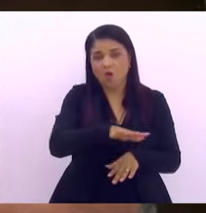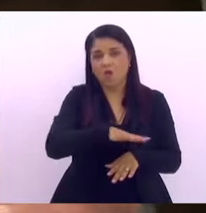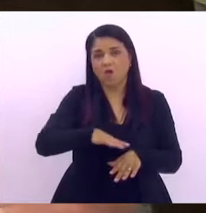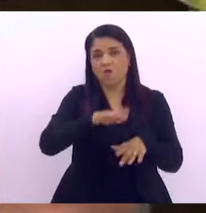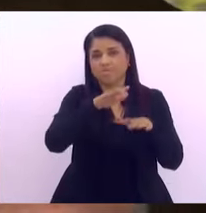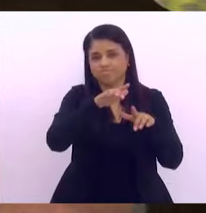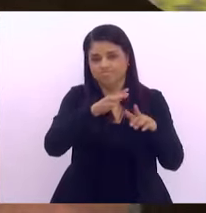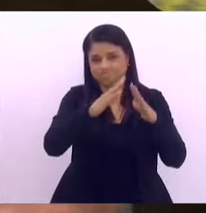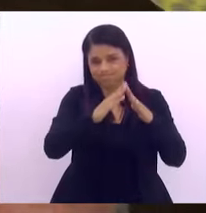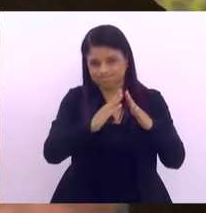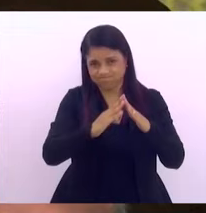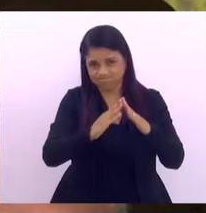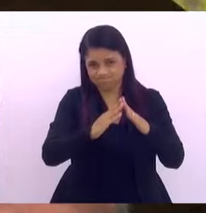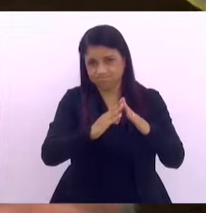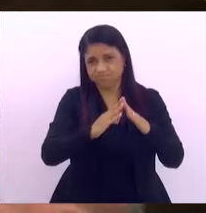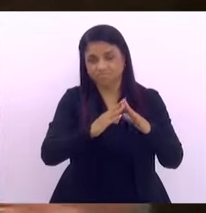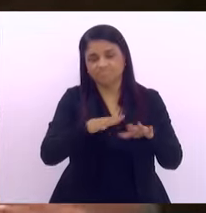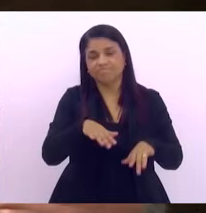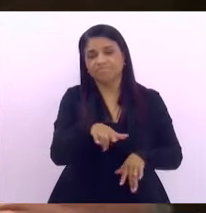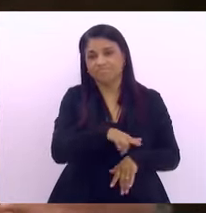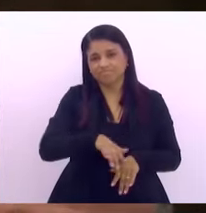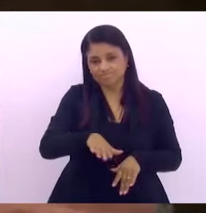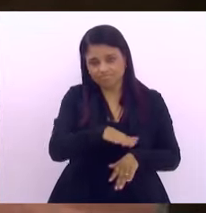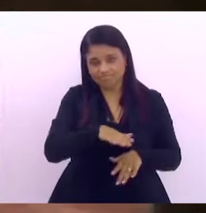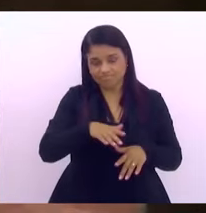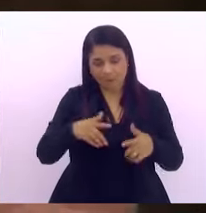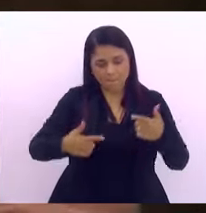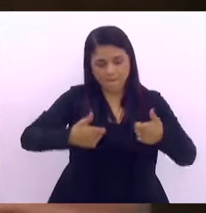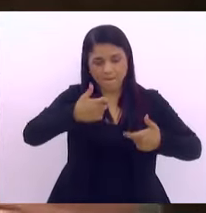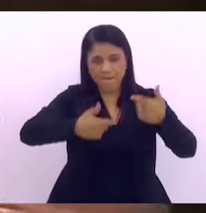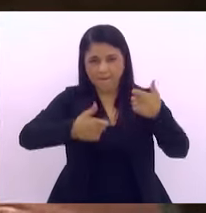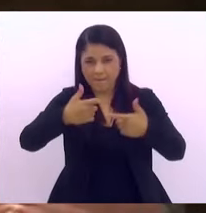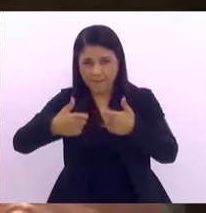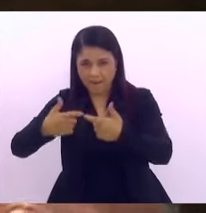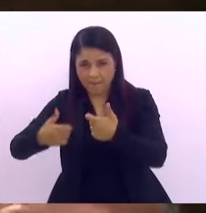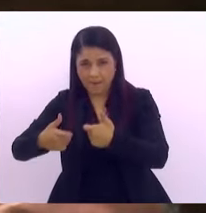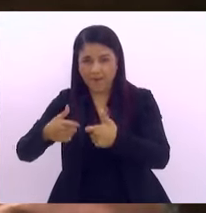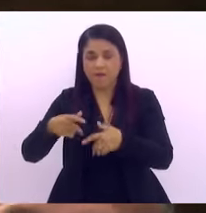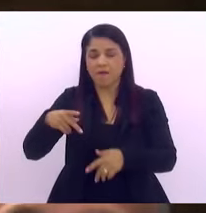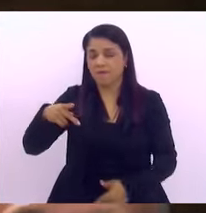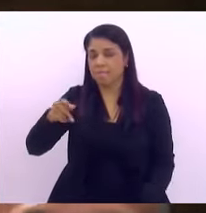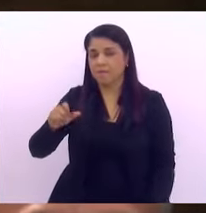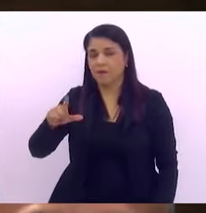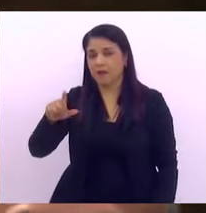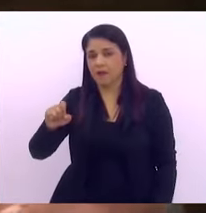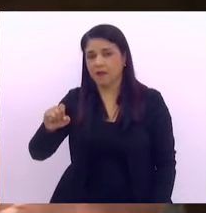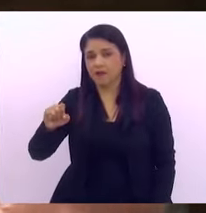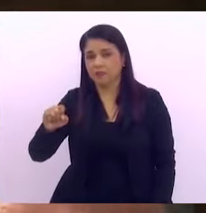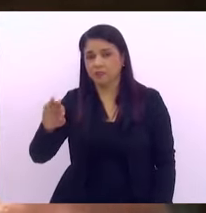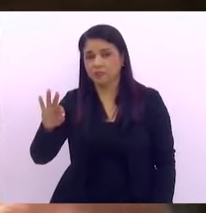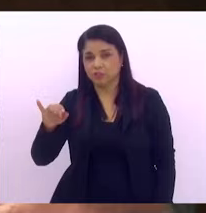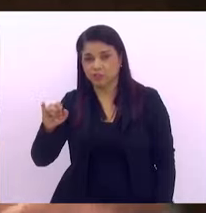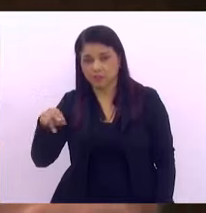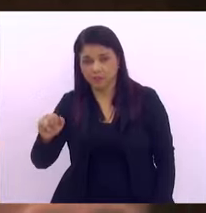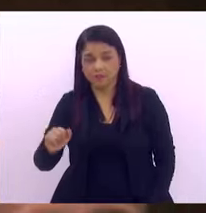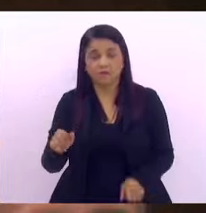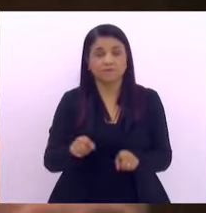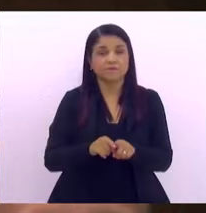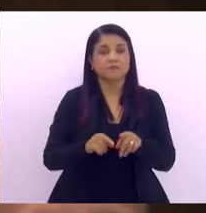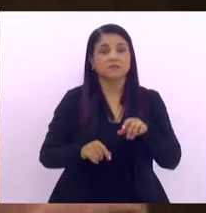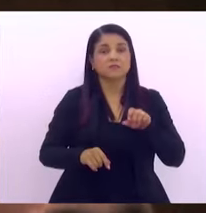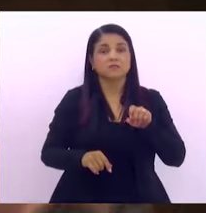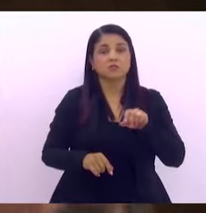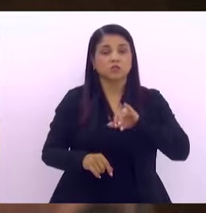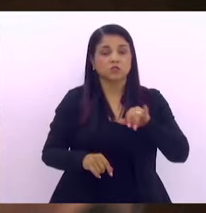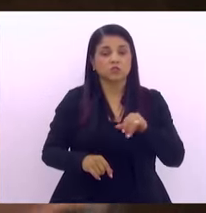território daquela região de Israel, Palestina, Cisjordânia, que historicamente